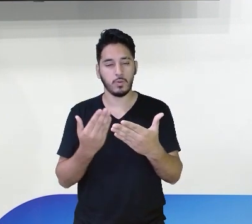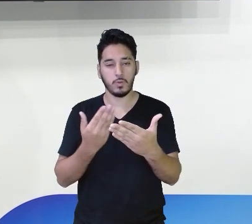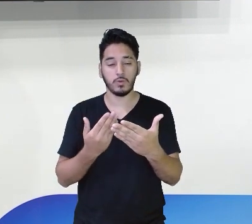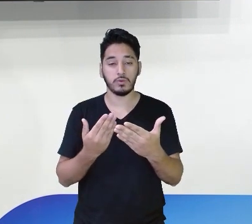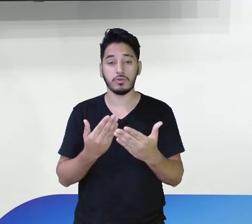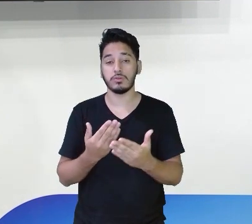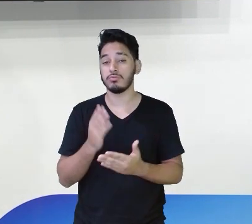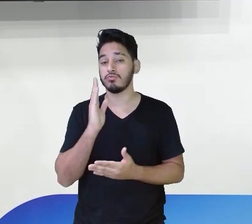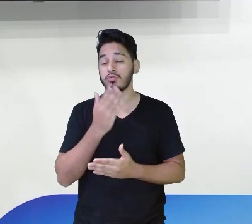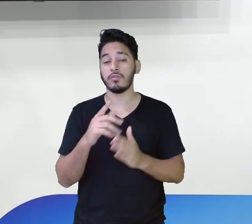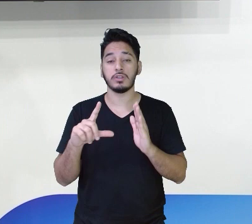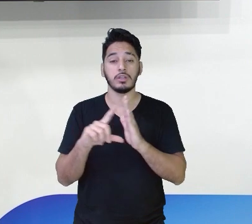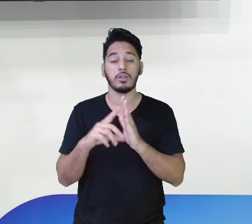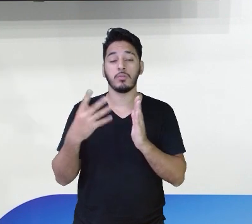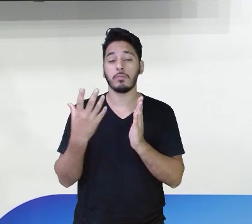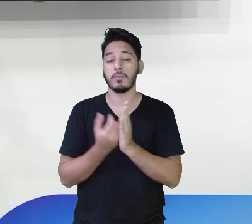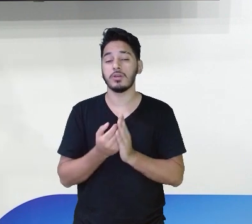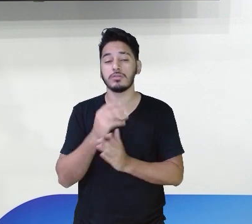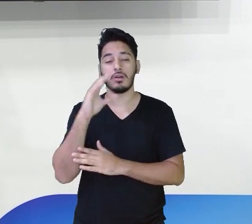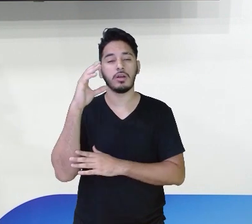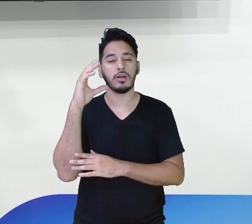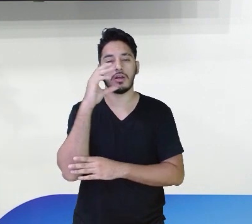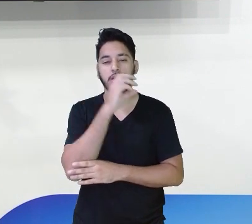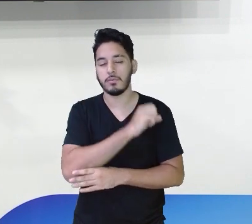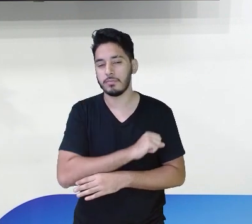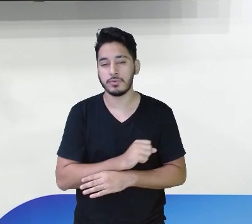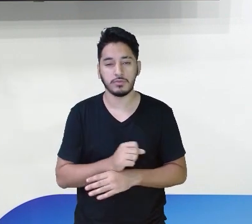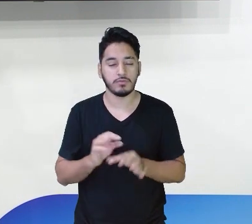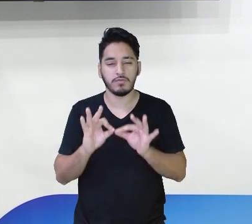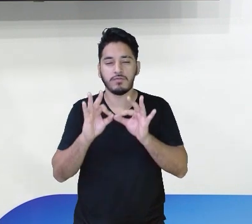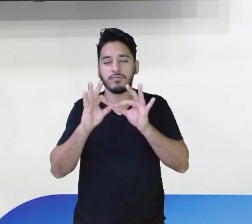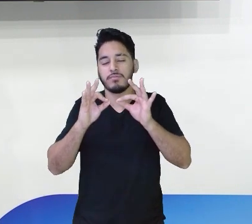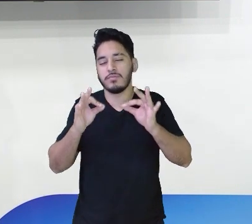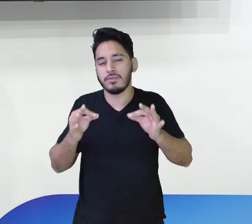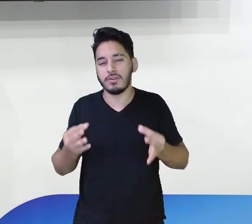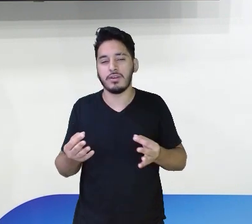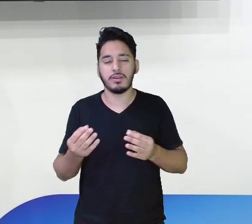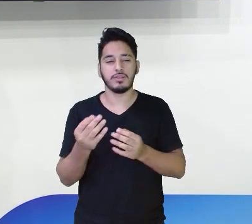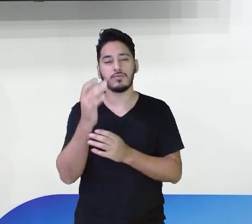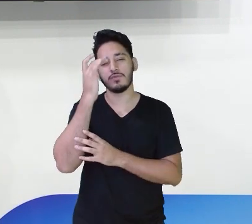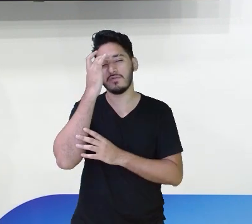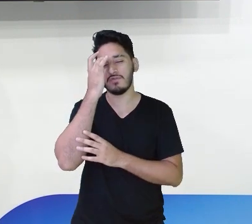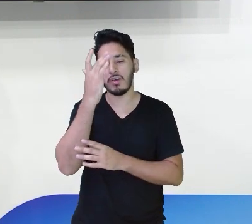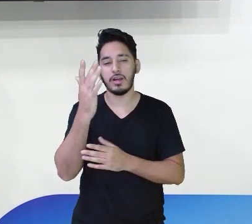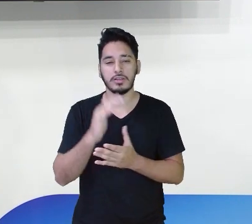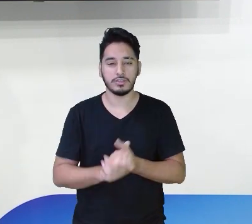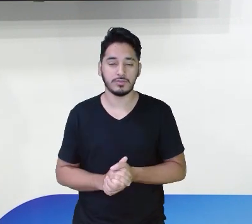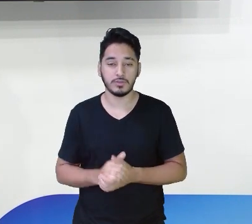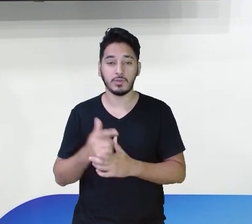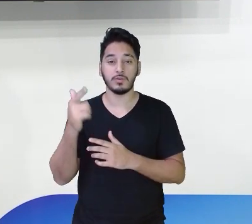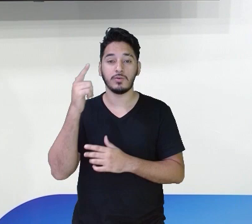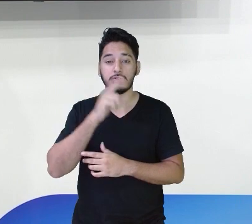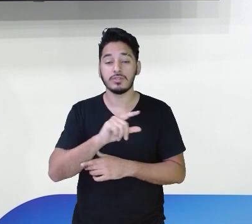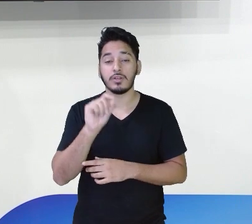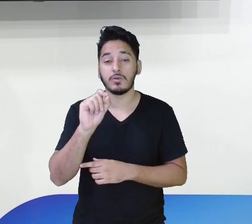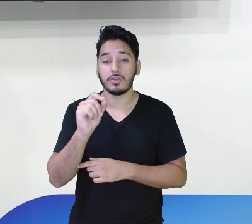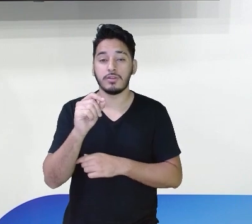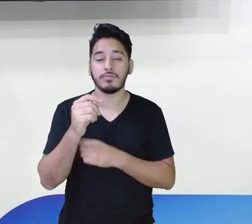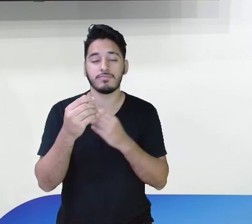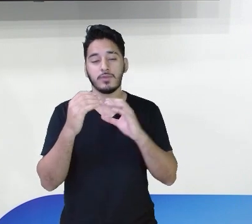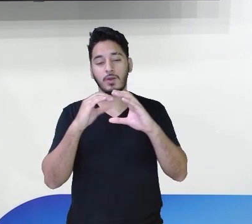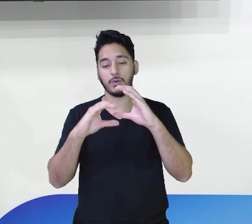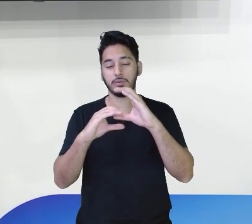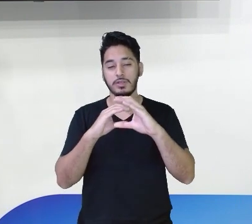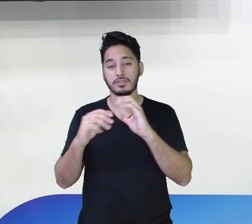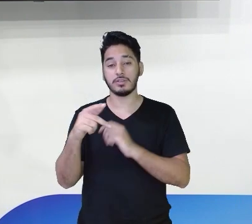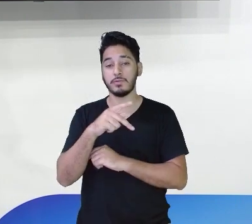aparecendo aí e você instala rápido, prático no teu aparelho e tem acesso aqui também à comunicação